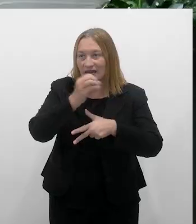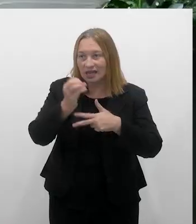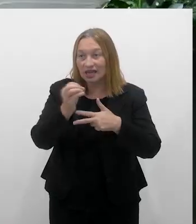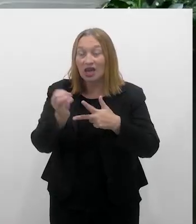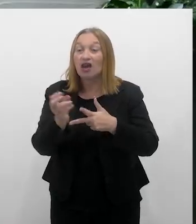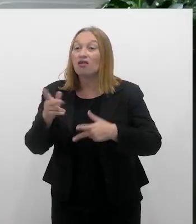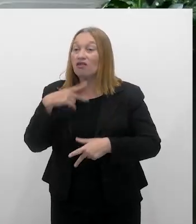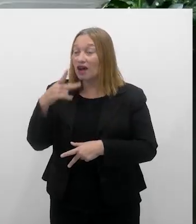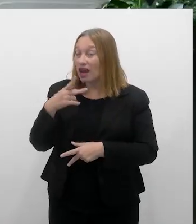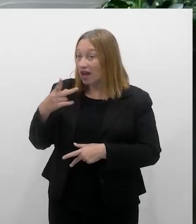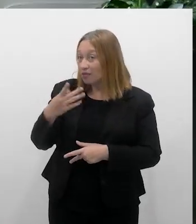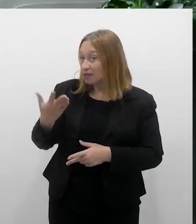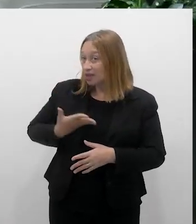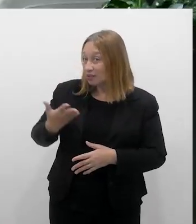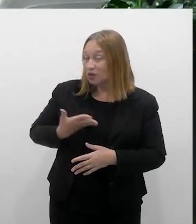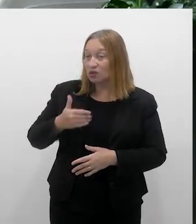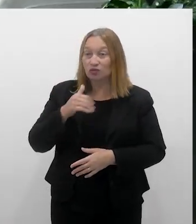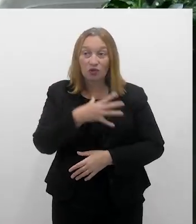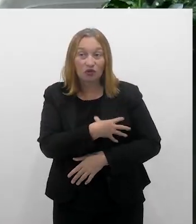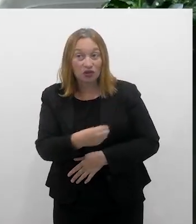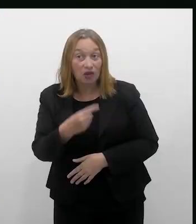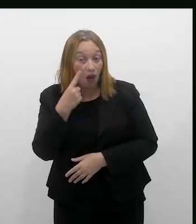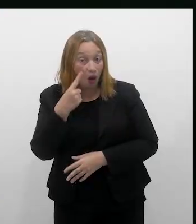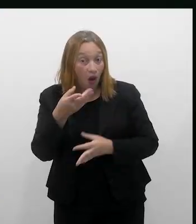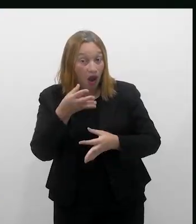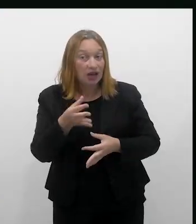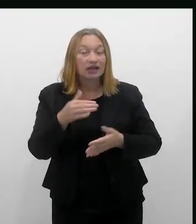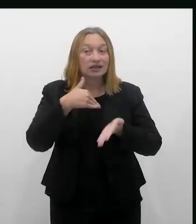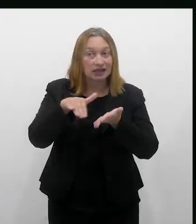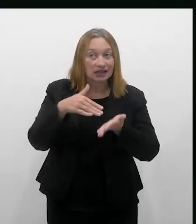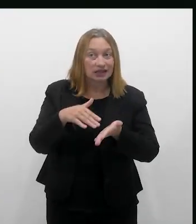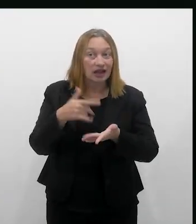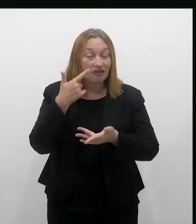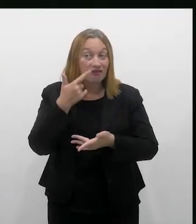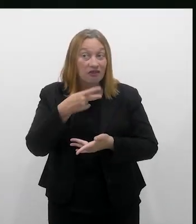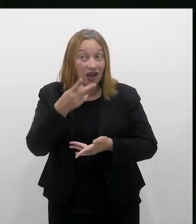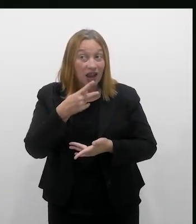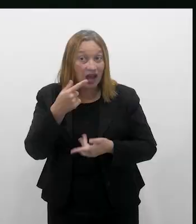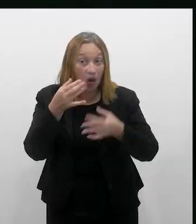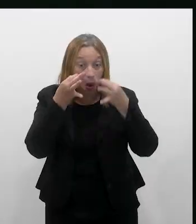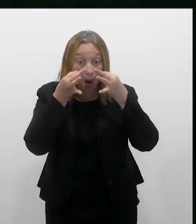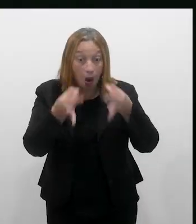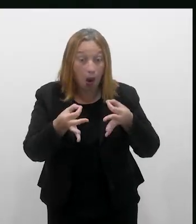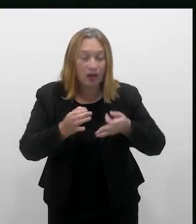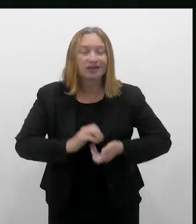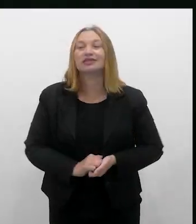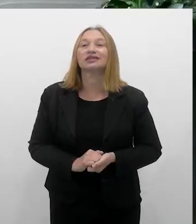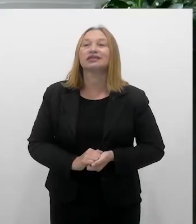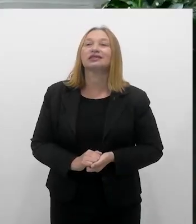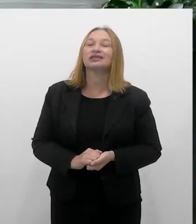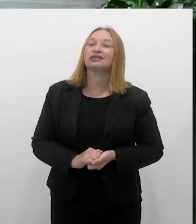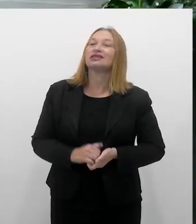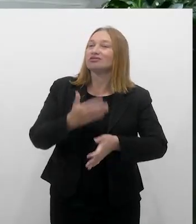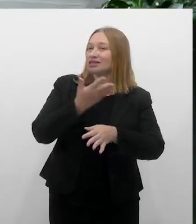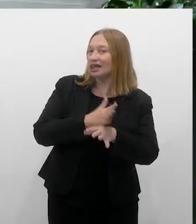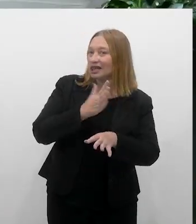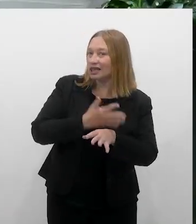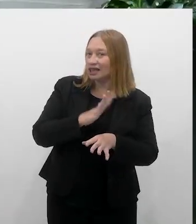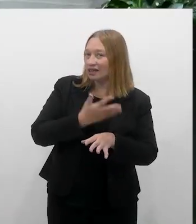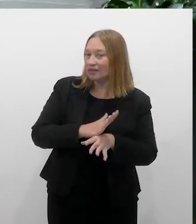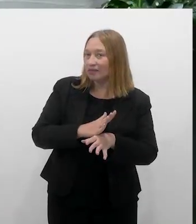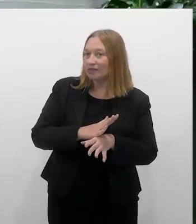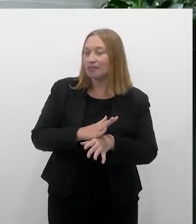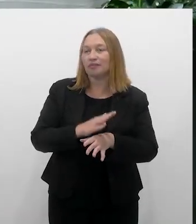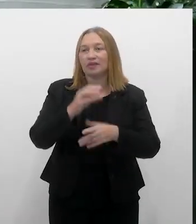ouvindo e vai fazer o Enem? Aliás, vou dizer aí para a garotada, para os amigos do meu filho, para o meu filho, a secretária vai falar, fica de olho. Qual é a boa dica,